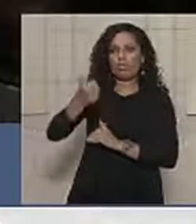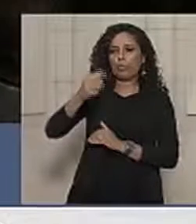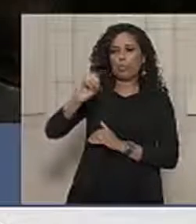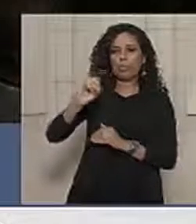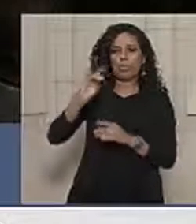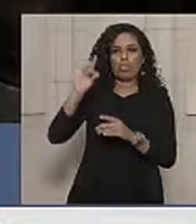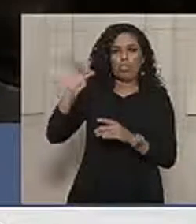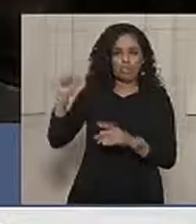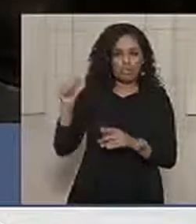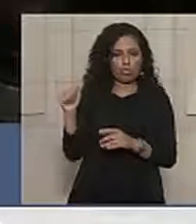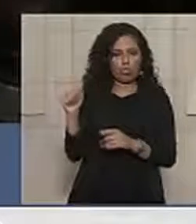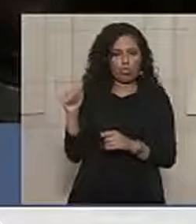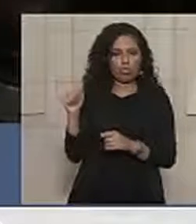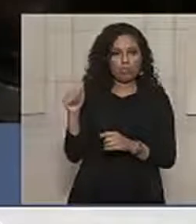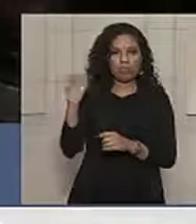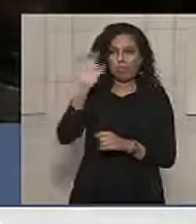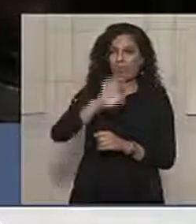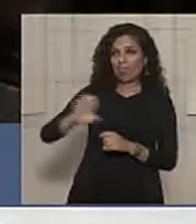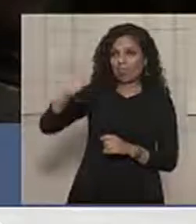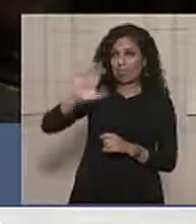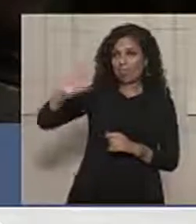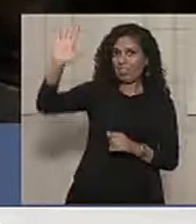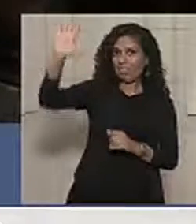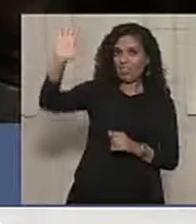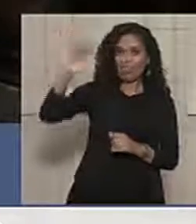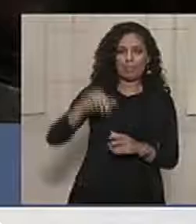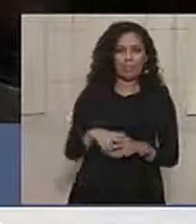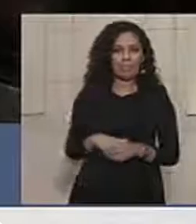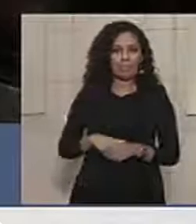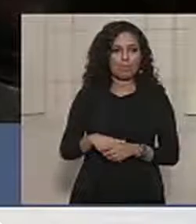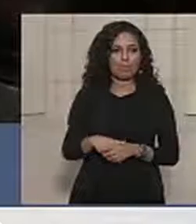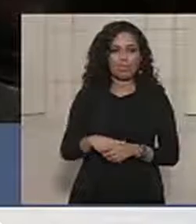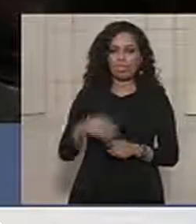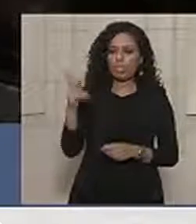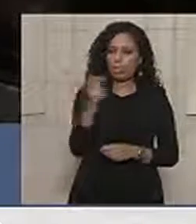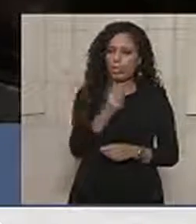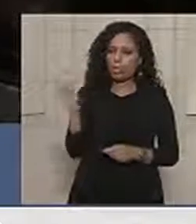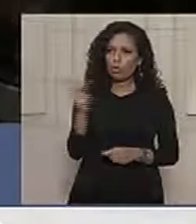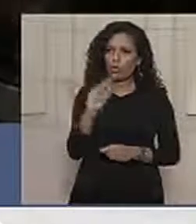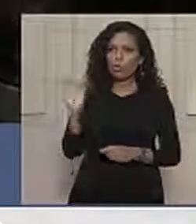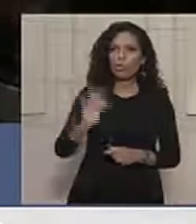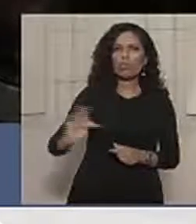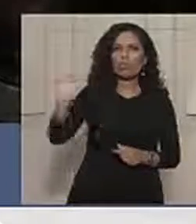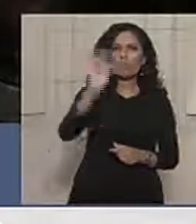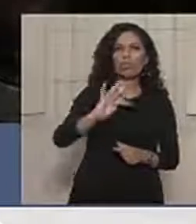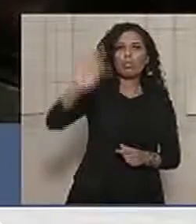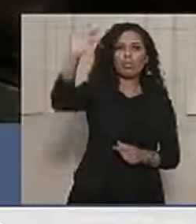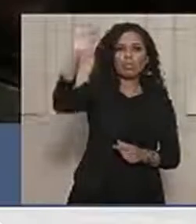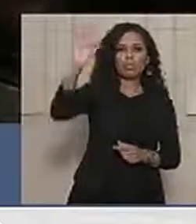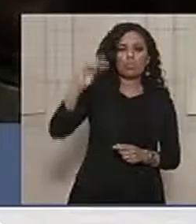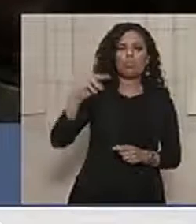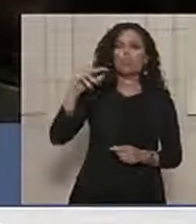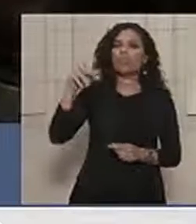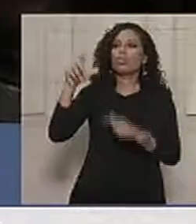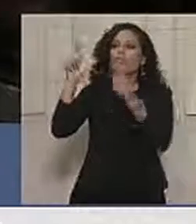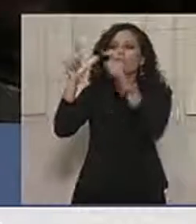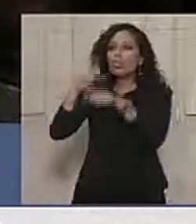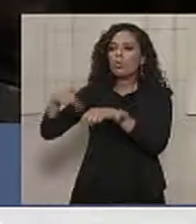10 dias na Europa, em 2 universidades, na Universidade Livre da